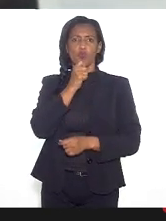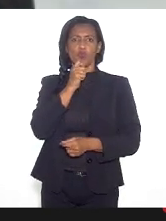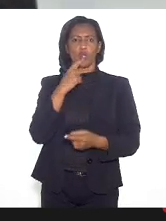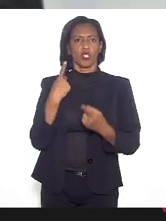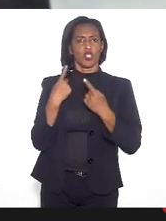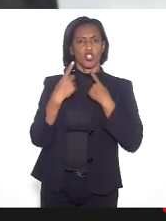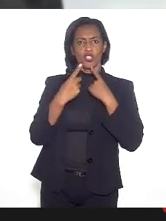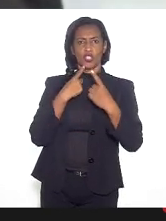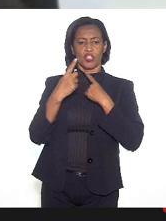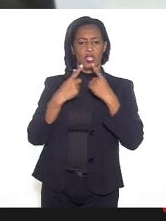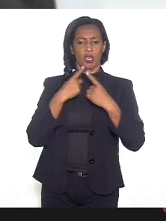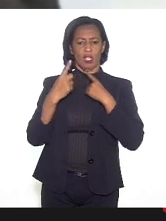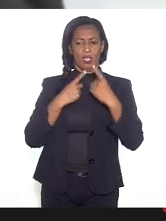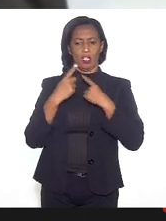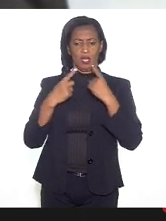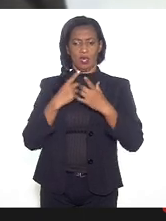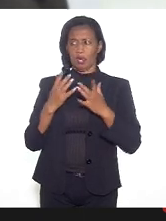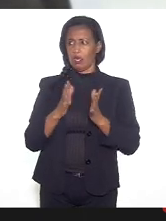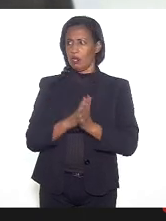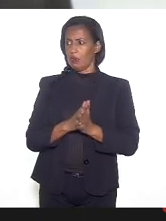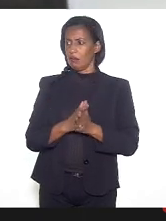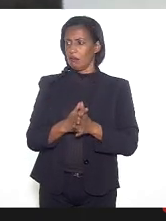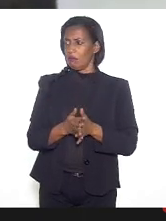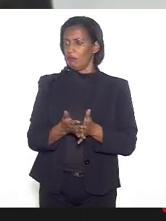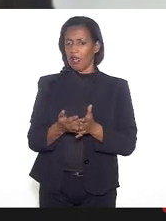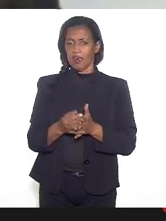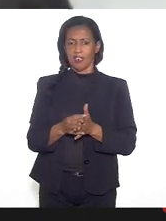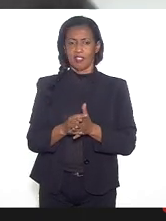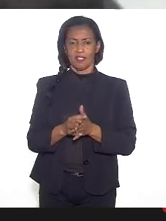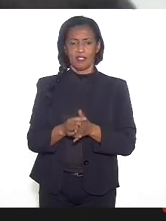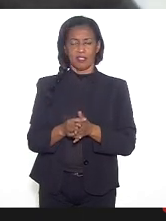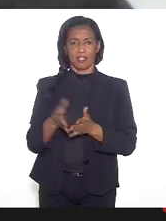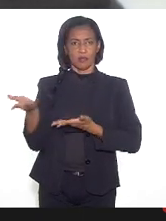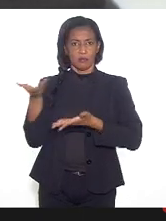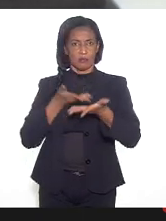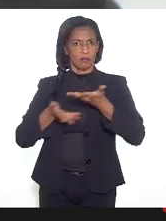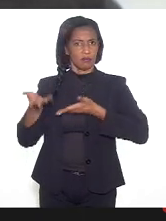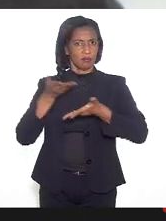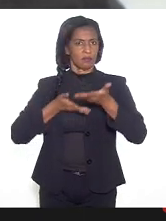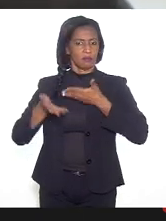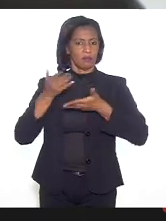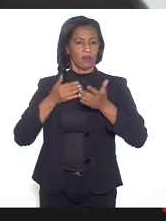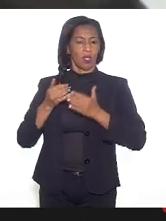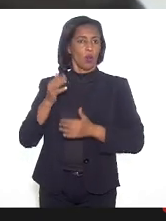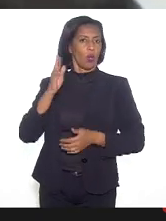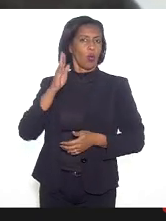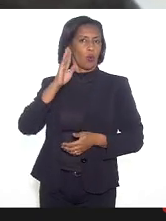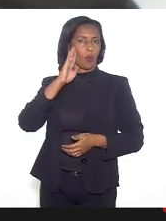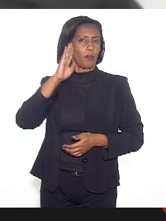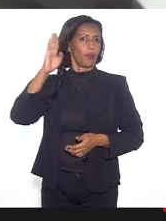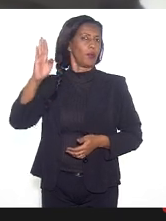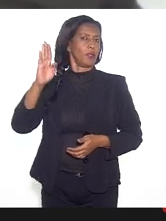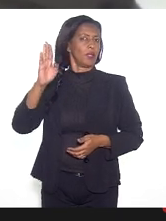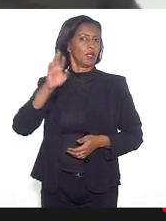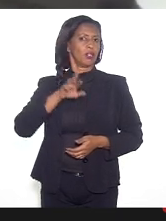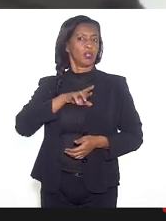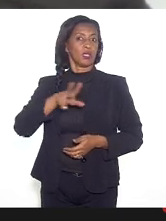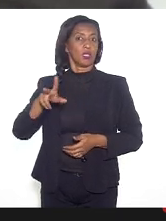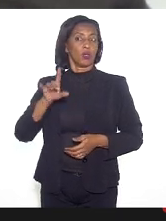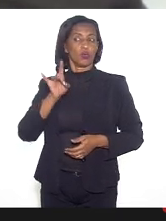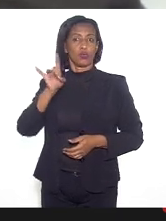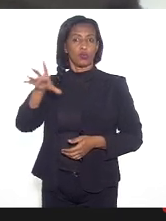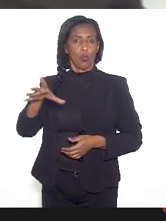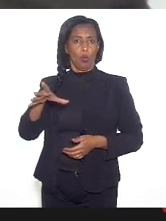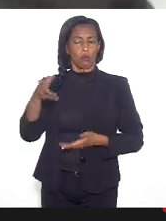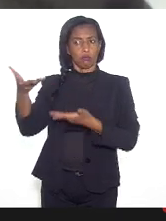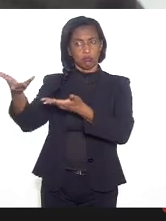com o Parlamento Fluminense. Então, é fundamental que a gente participe ativamente como prioridade, não só na